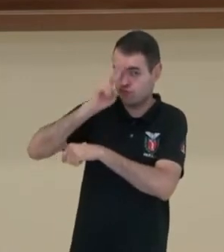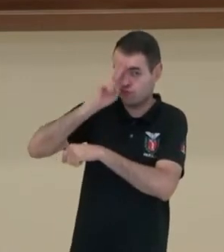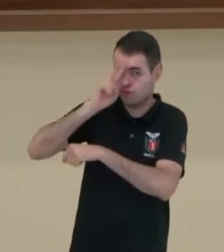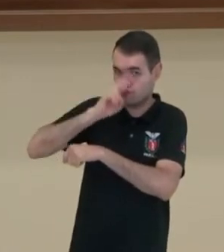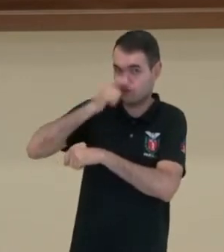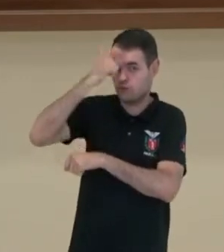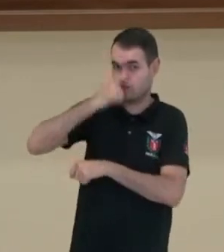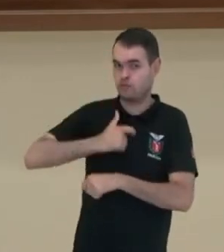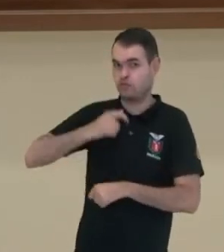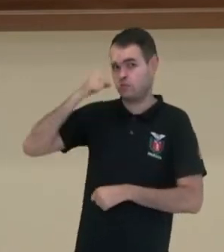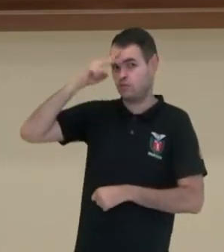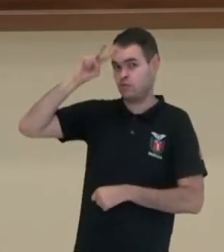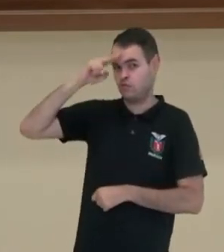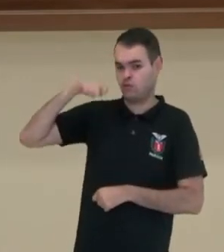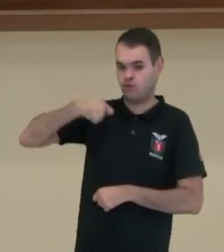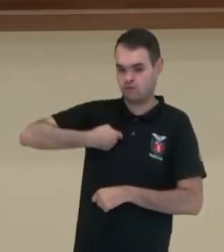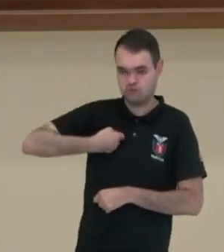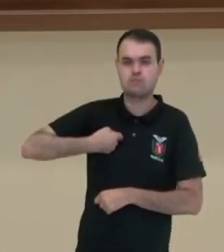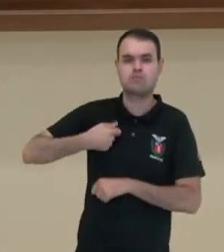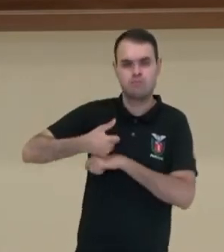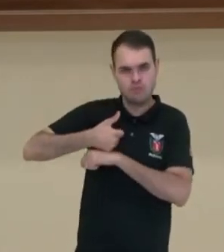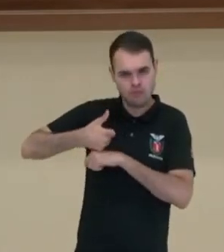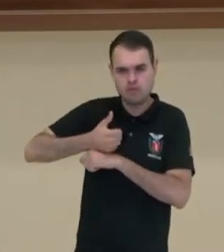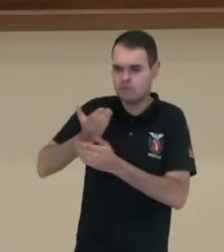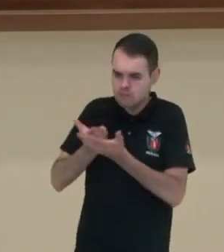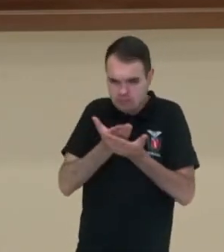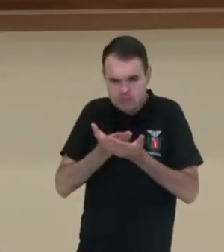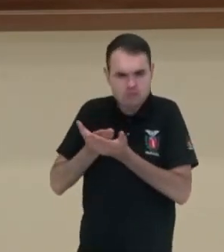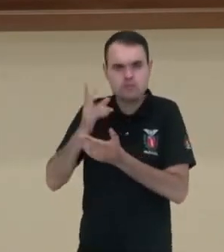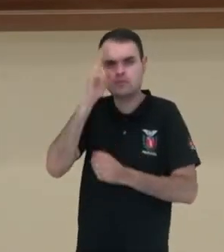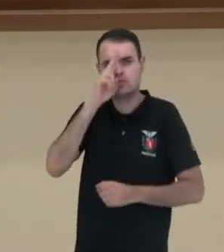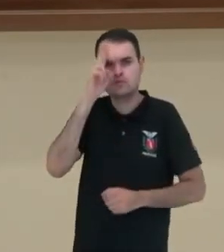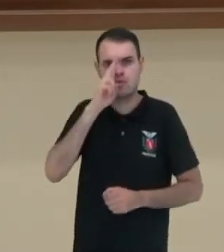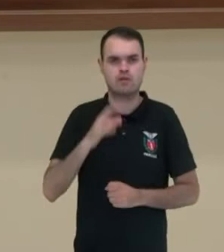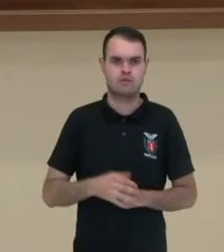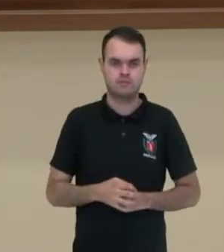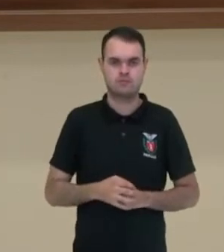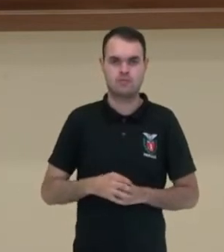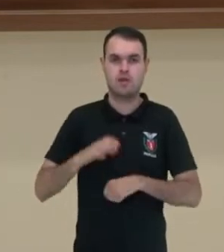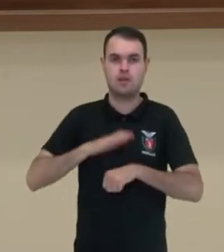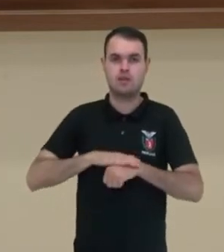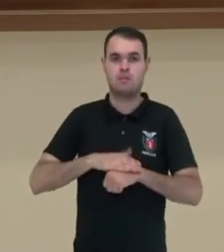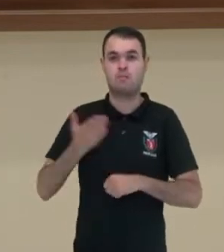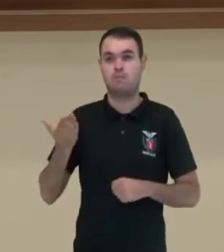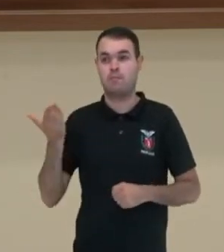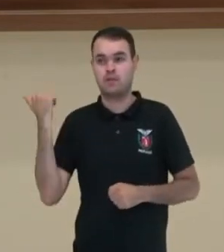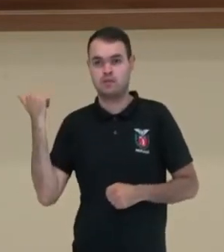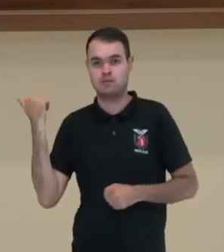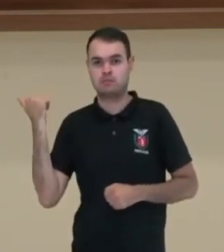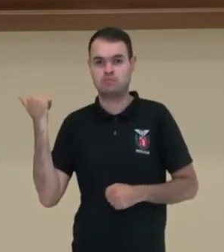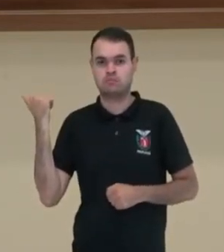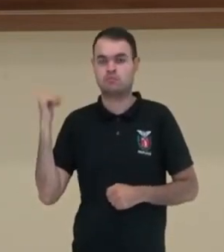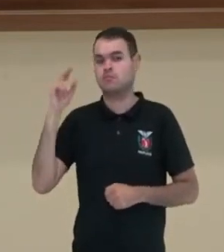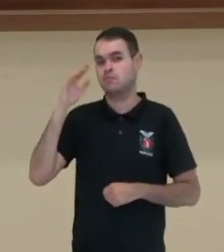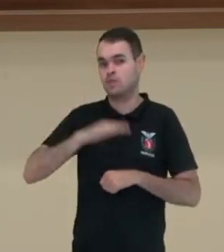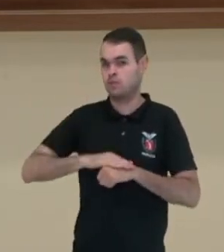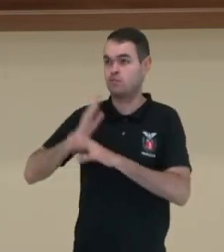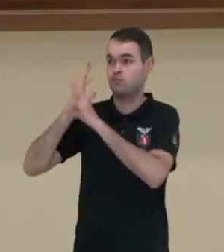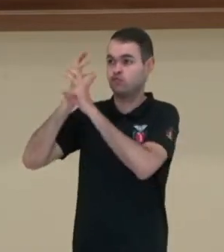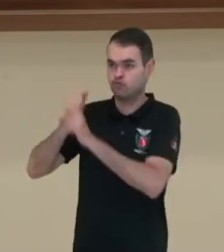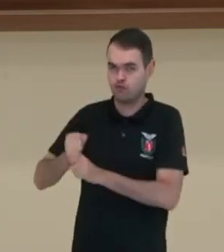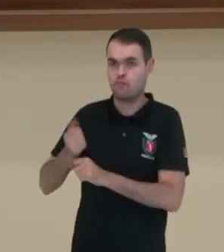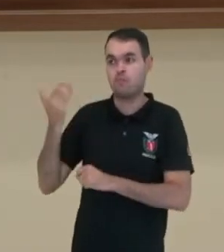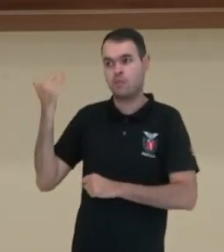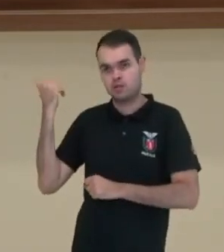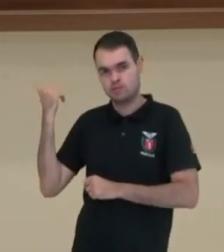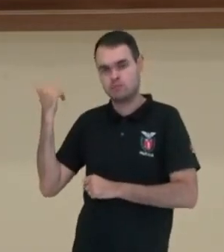historiador, o professor Roberto, ele é um historiador, é um profissional que trabalha com a história. O tempo passado, o tempo histórico, o passado.